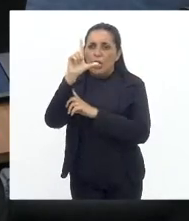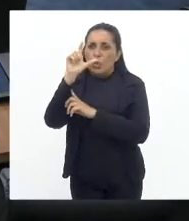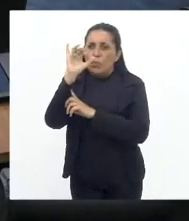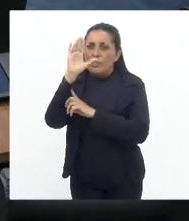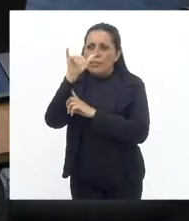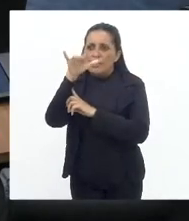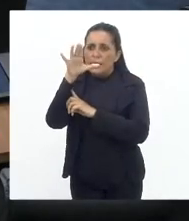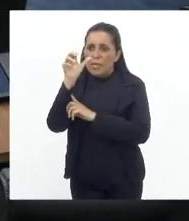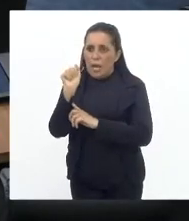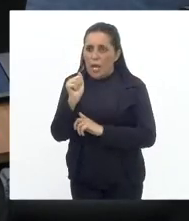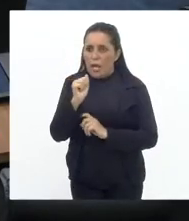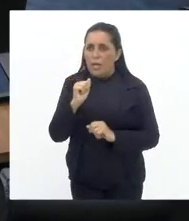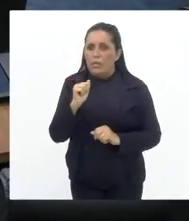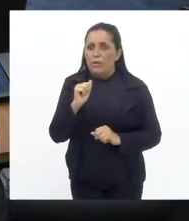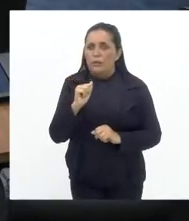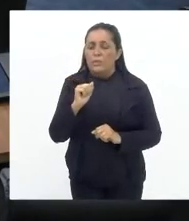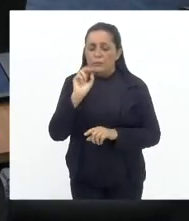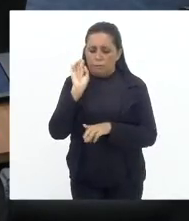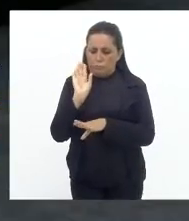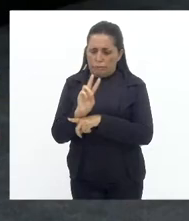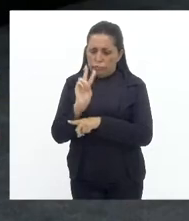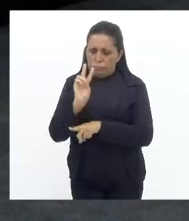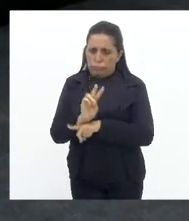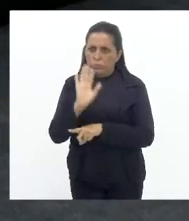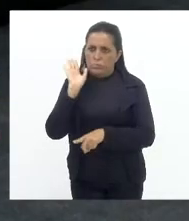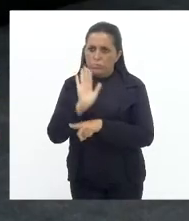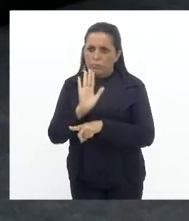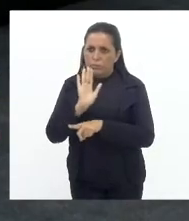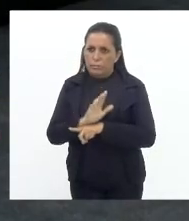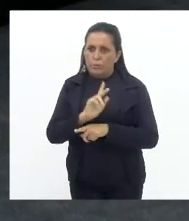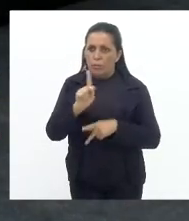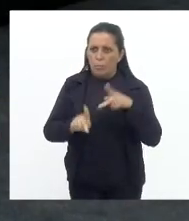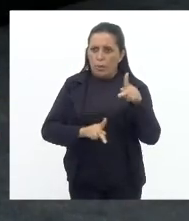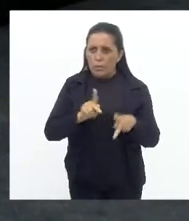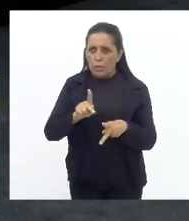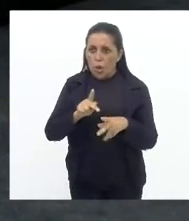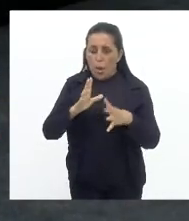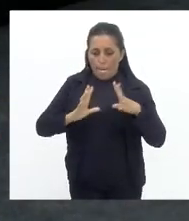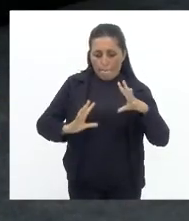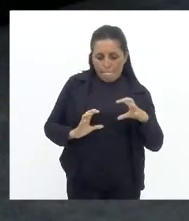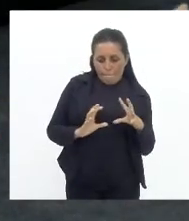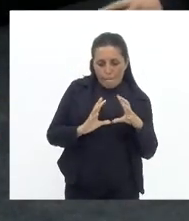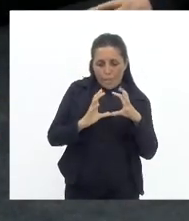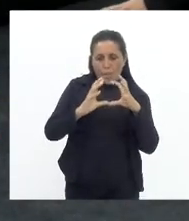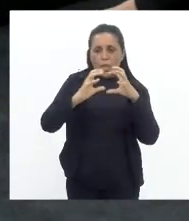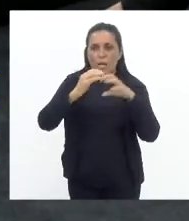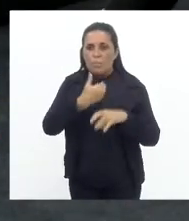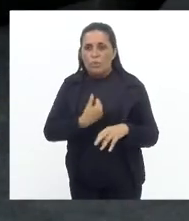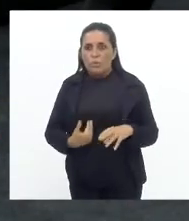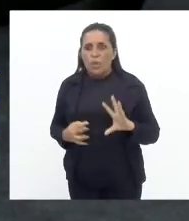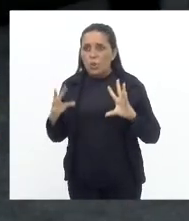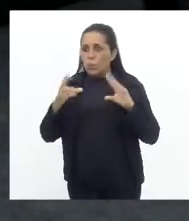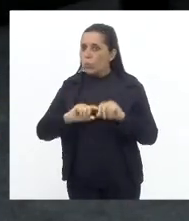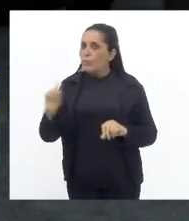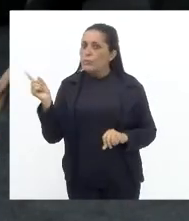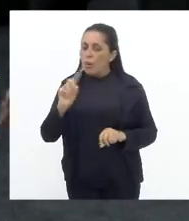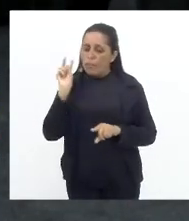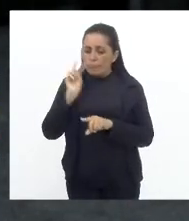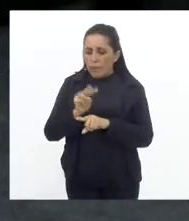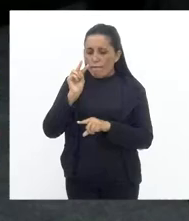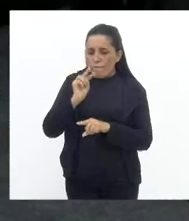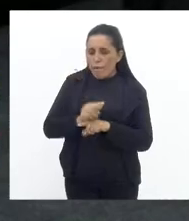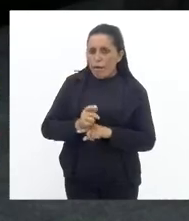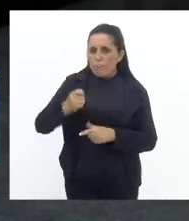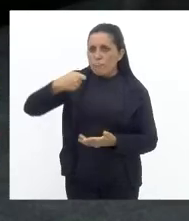defensora da população que briga não só pelo Estado todo mas defende com muito